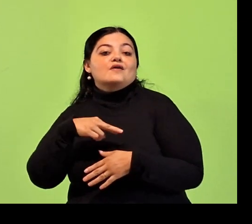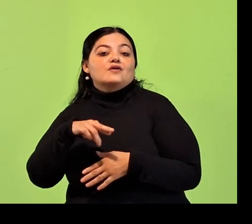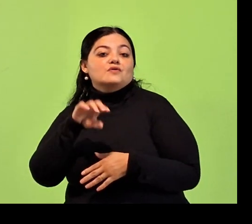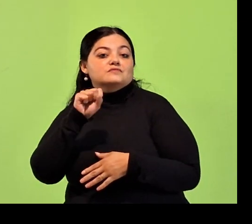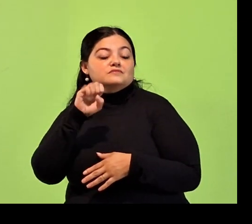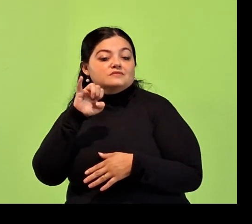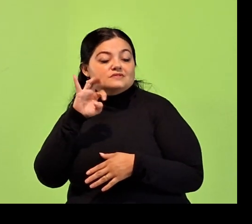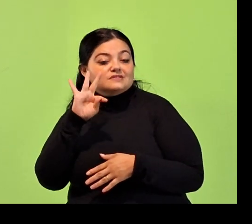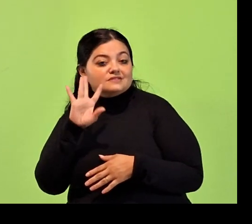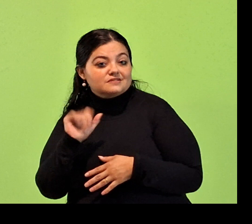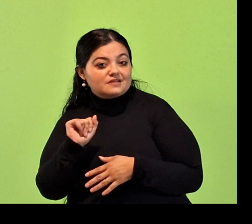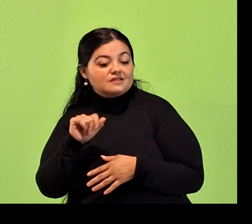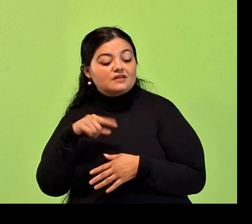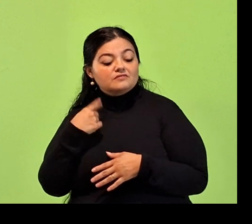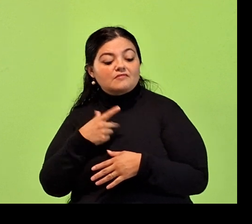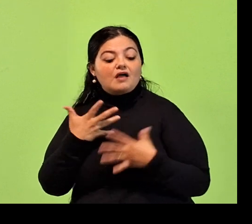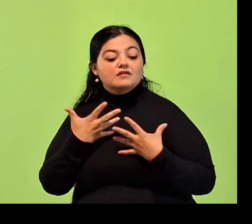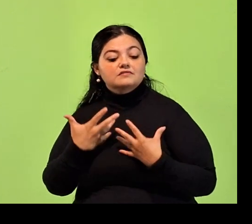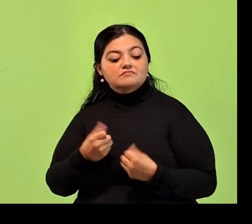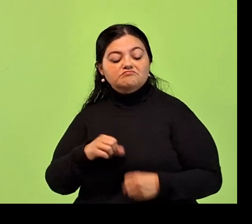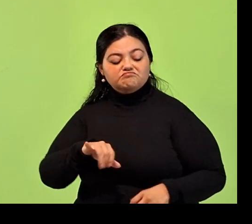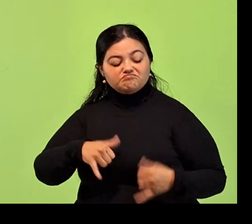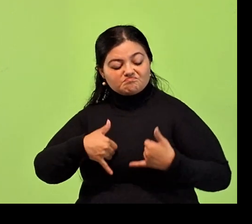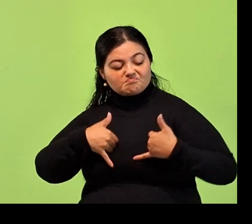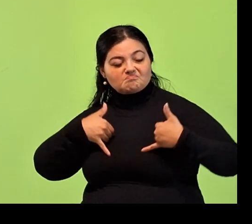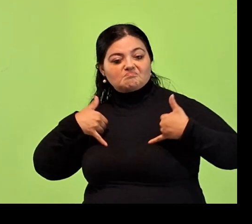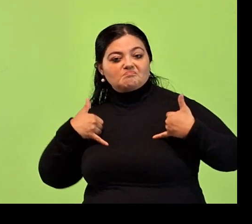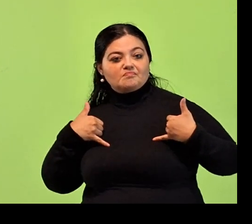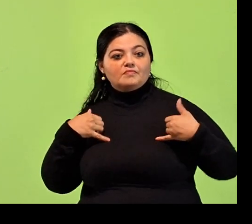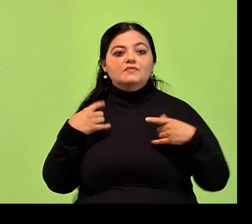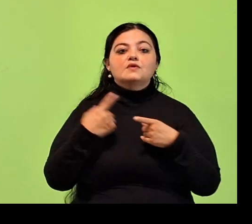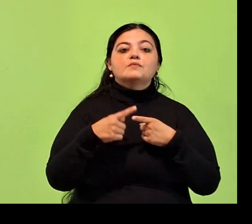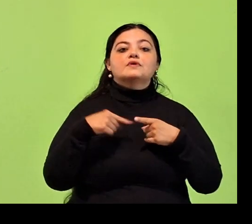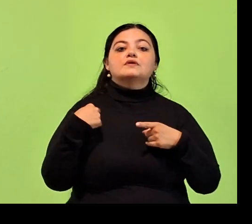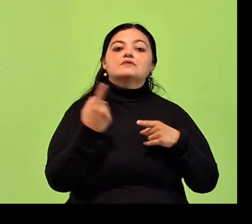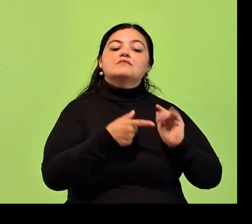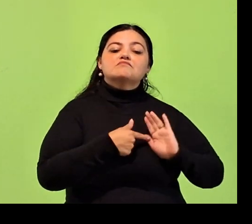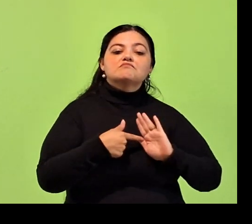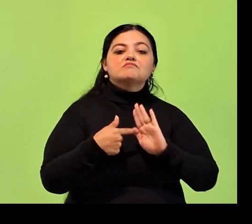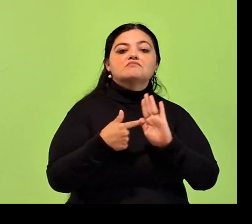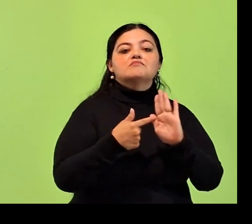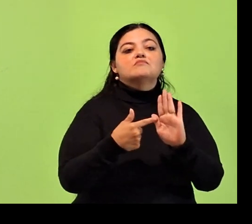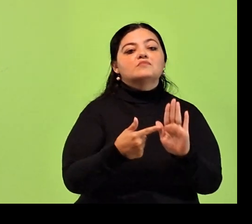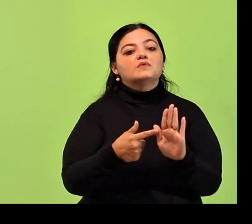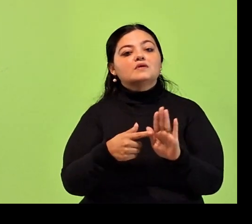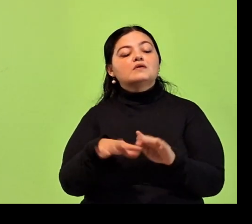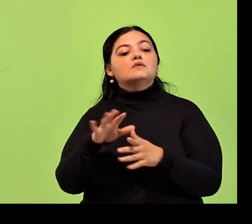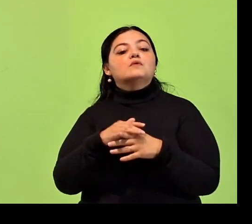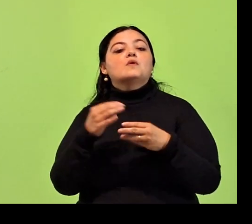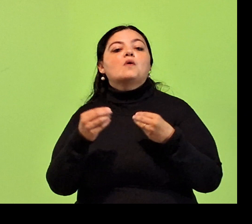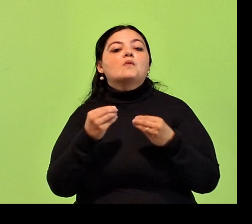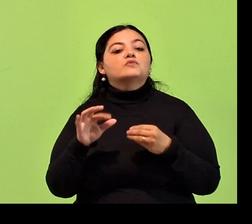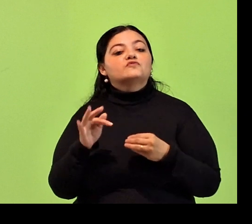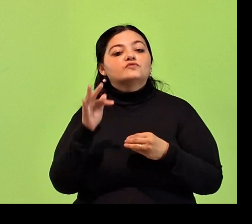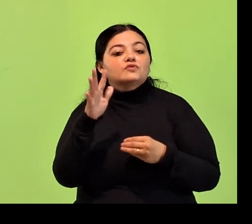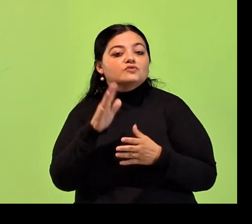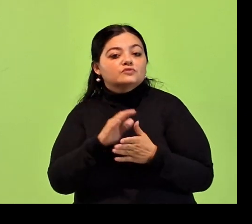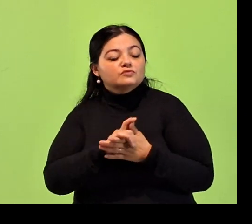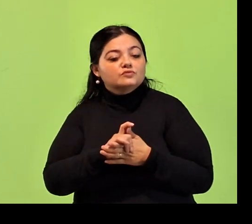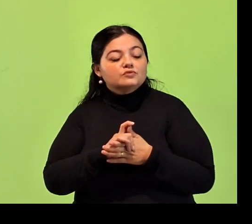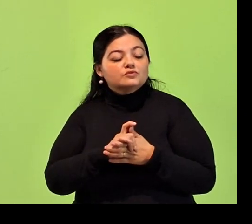nos apropriamos com orgulho. Ostentamos a nossa secção com a ideologia e os sistemas filosóficos